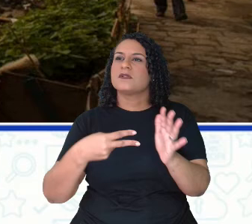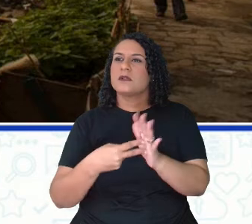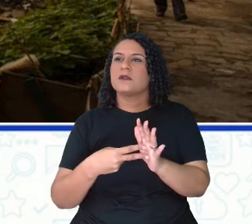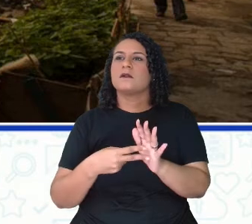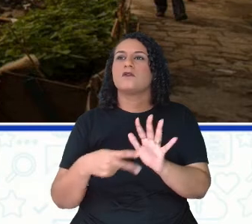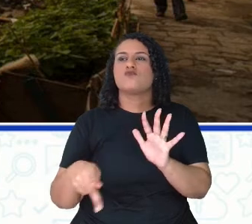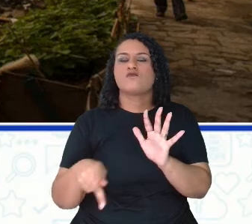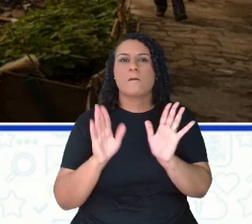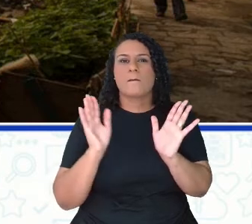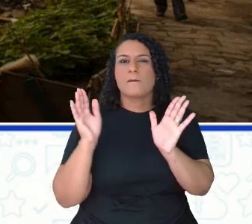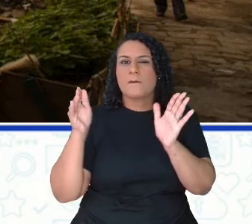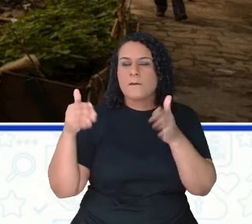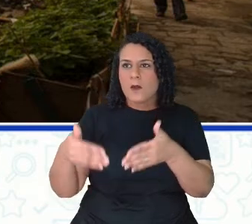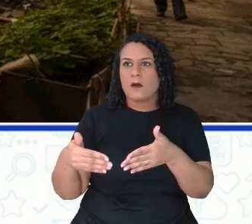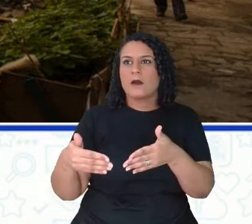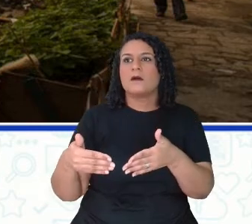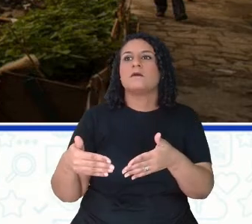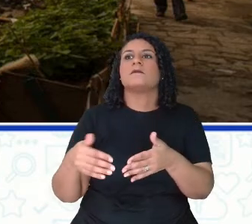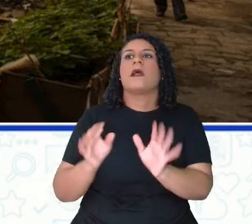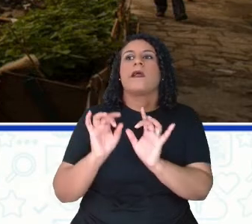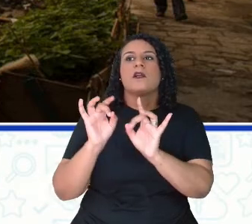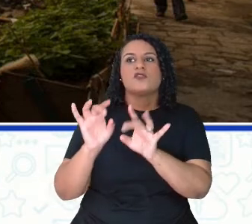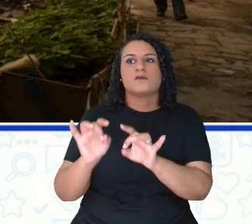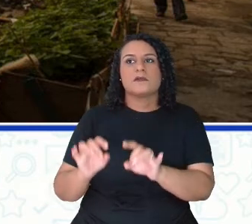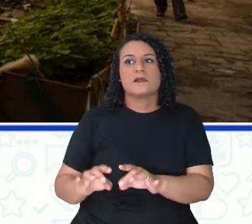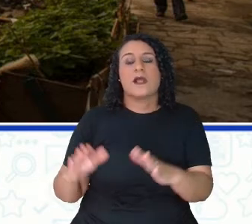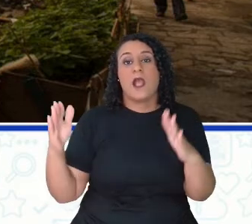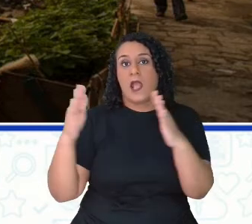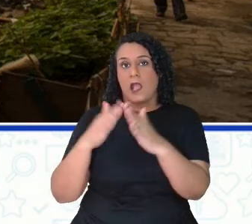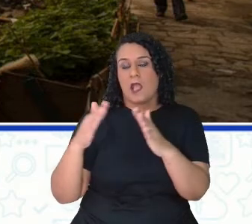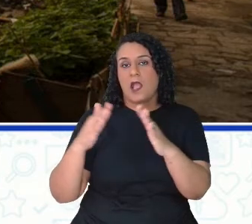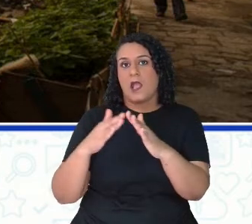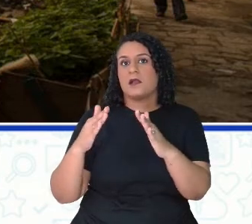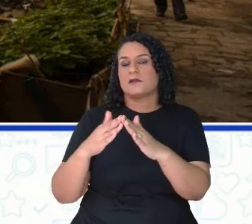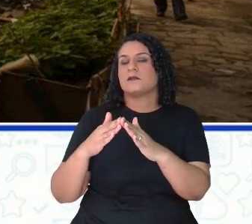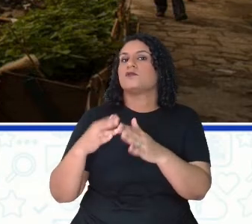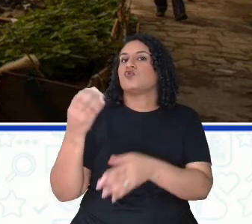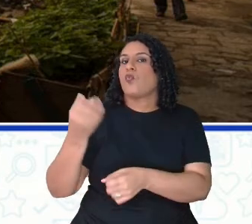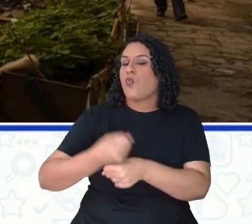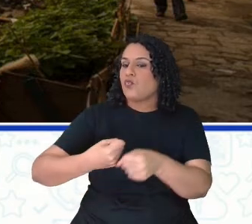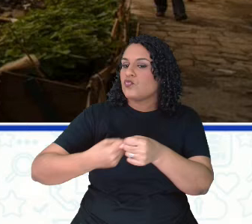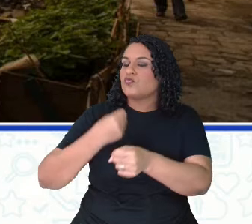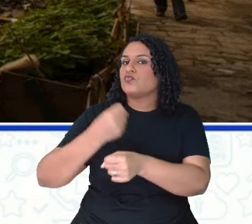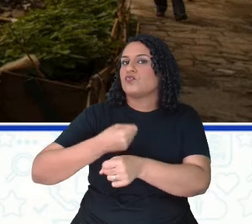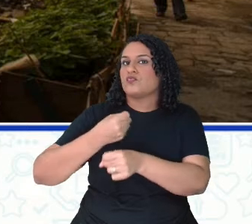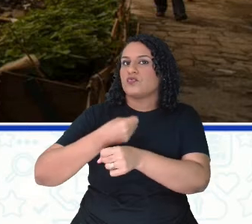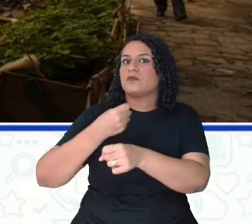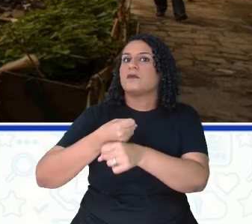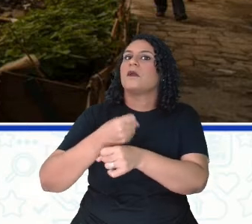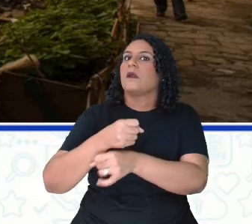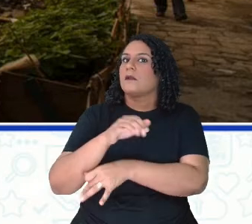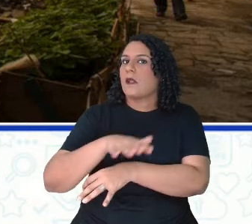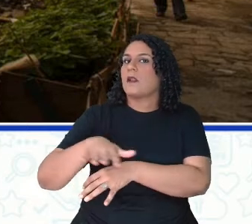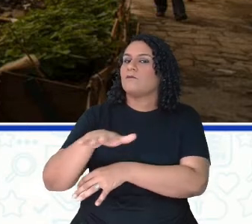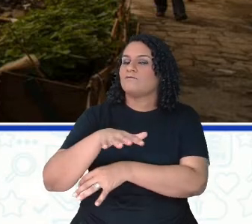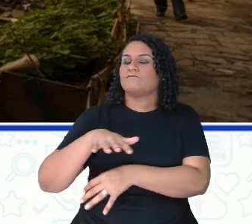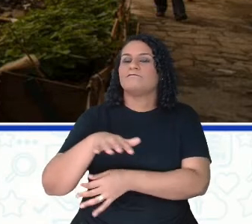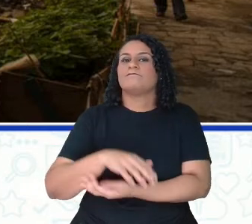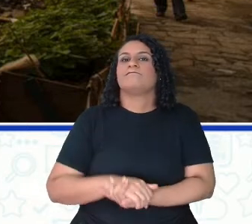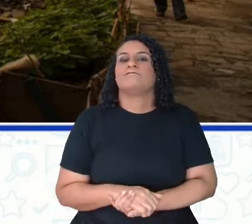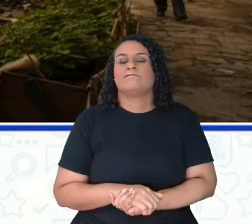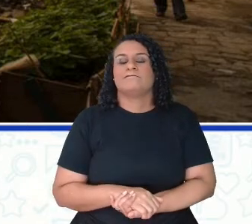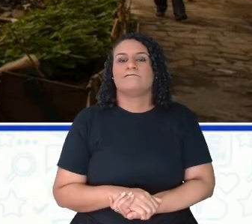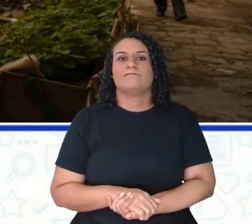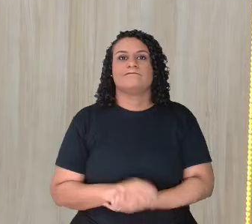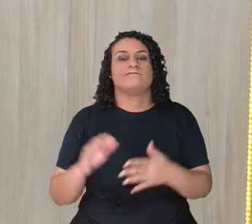restrito, refere-se especificamente às casas presentes na localidade, não é?